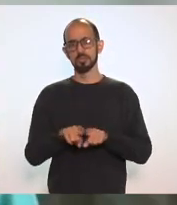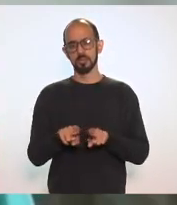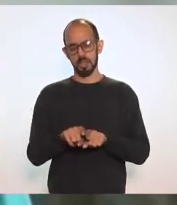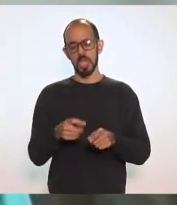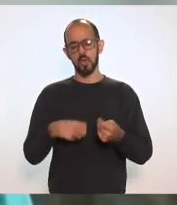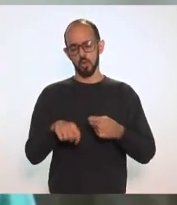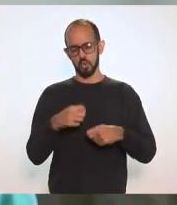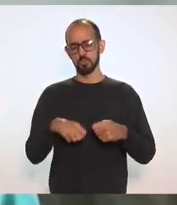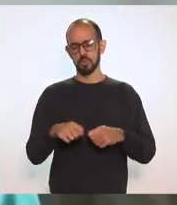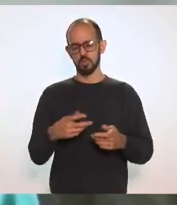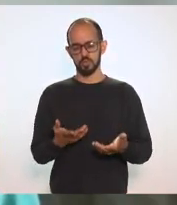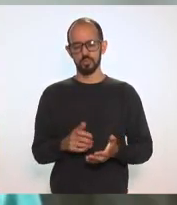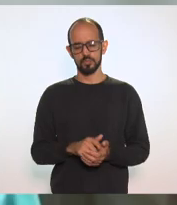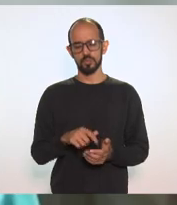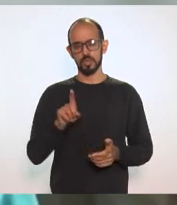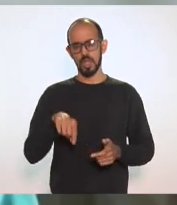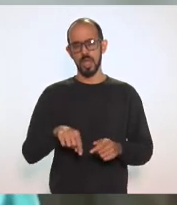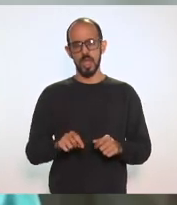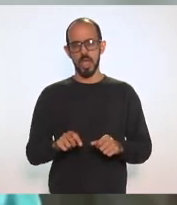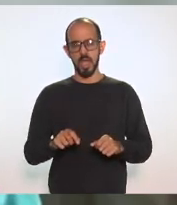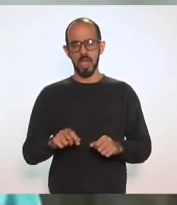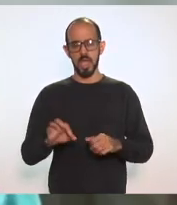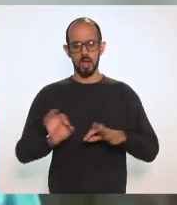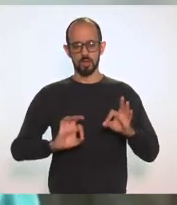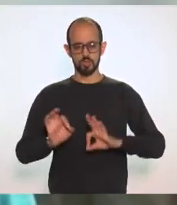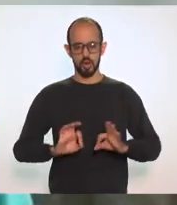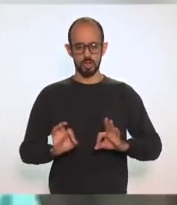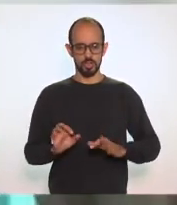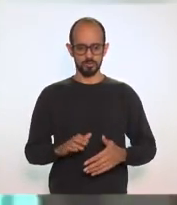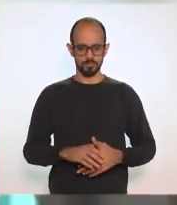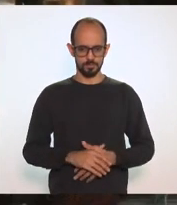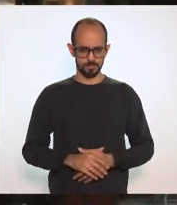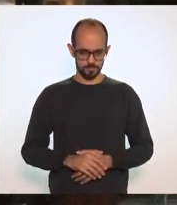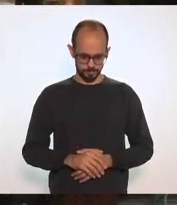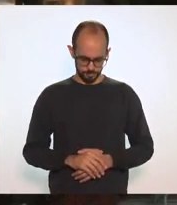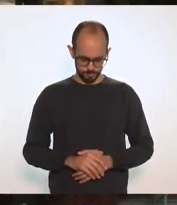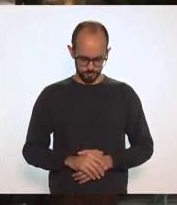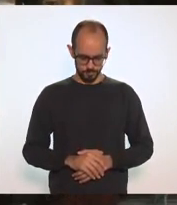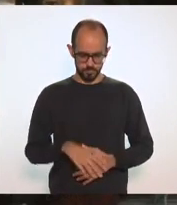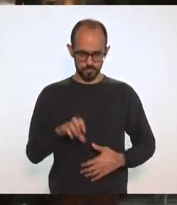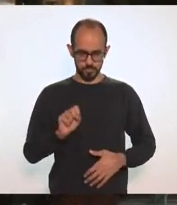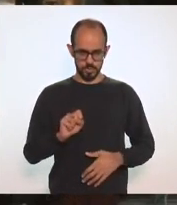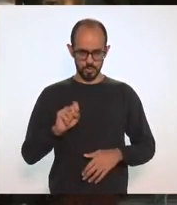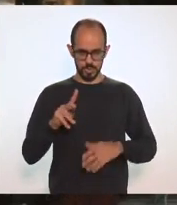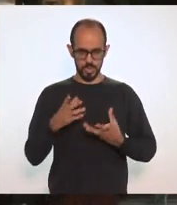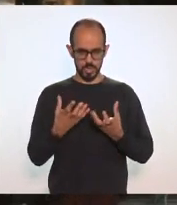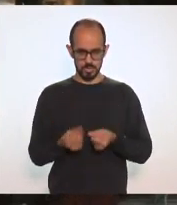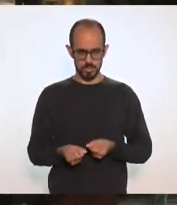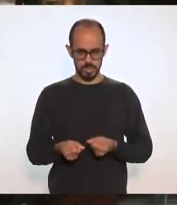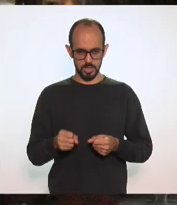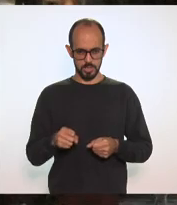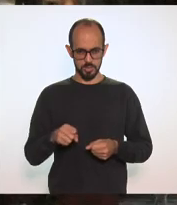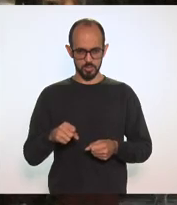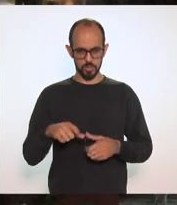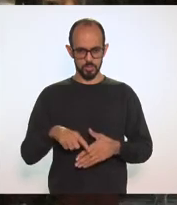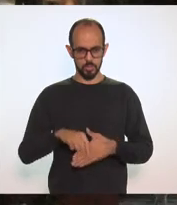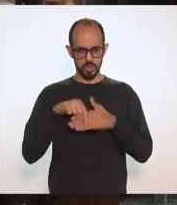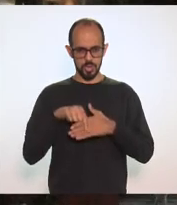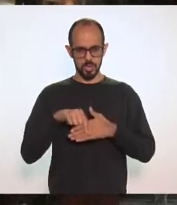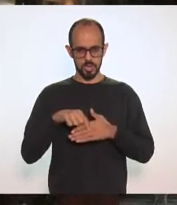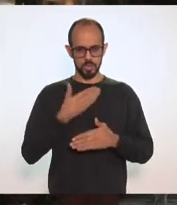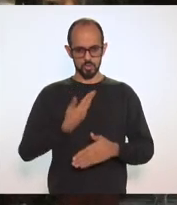econômico. Essa questão de ordem em adendo ao deputado. A presidência defere a questão de ordem do líder do governo, deputado Márcio Pacheco, em relação